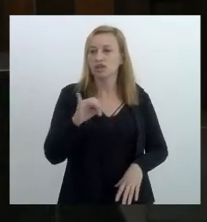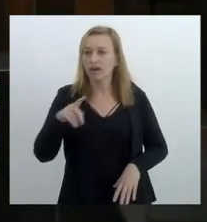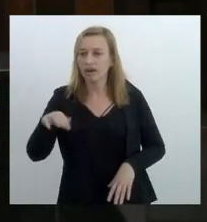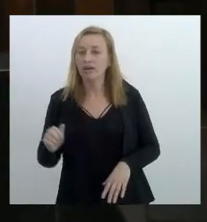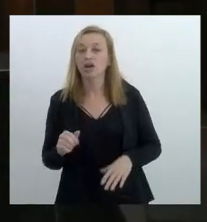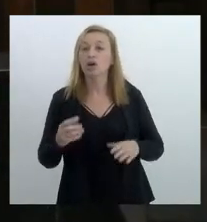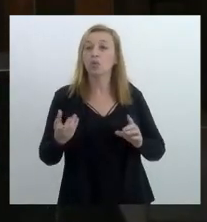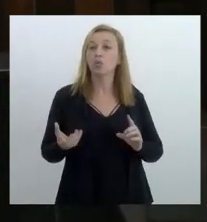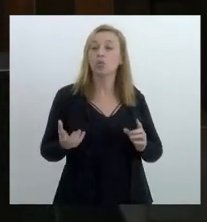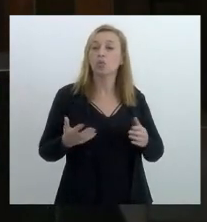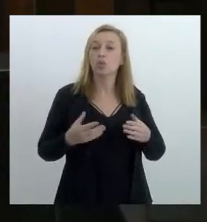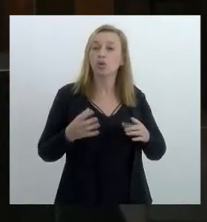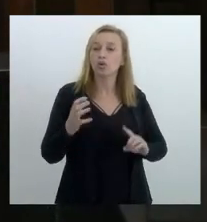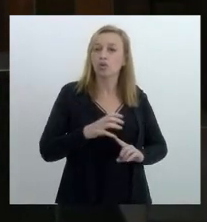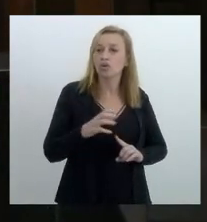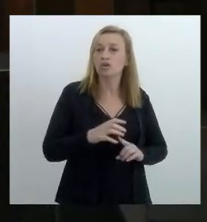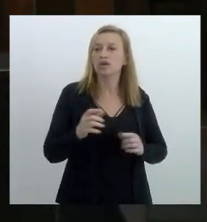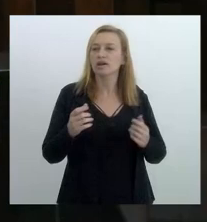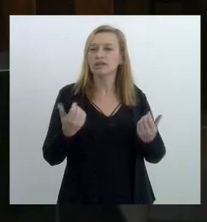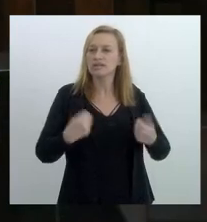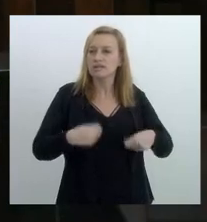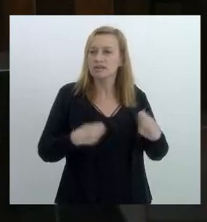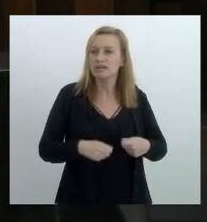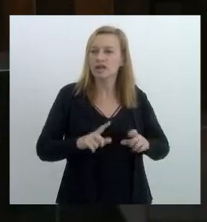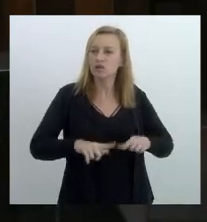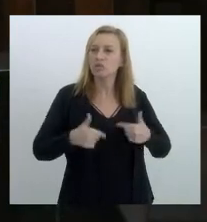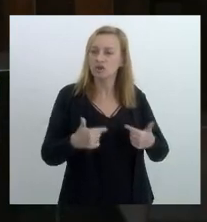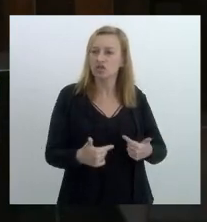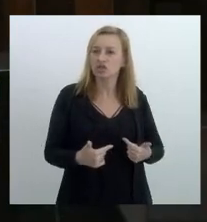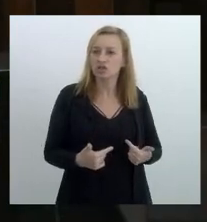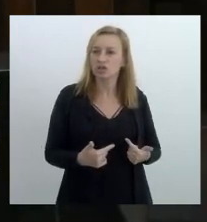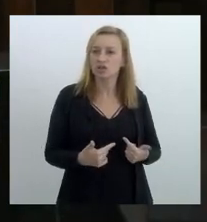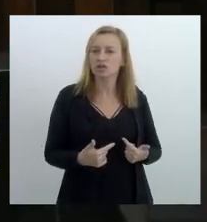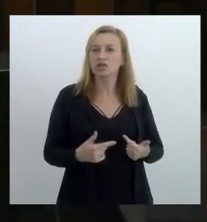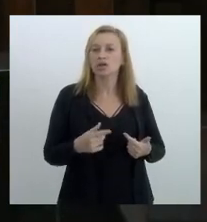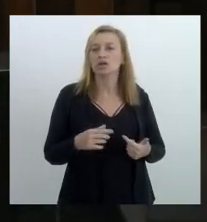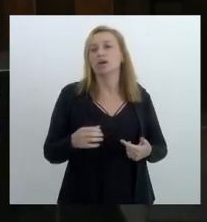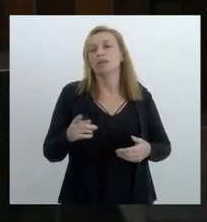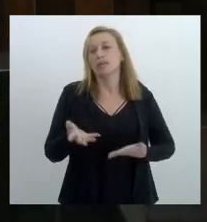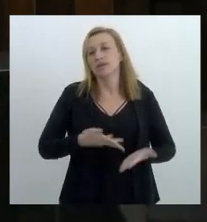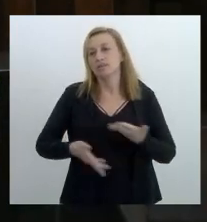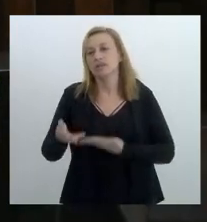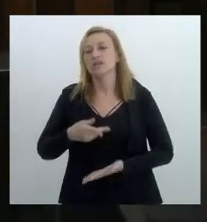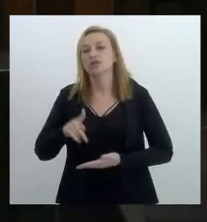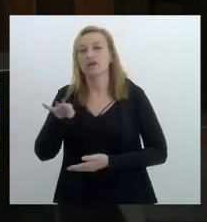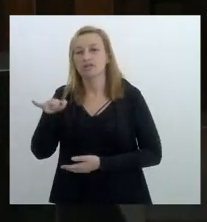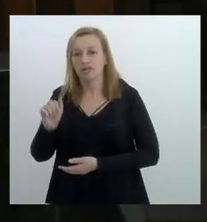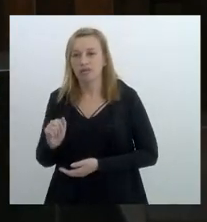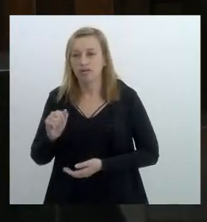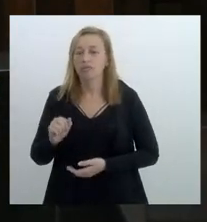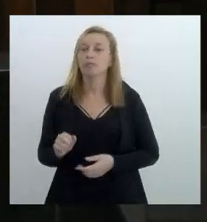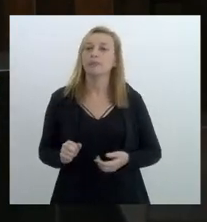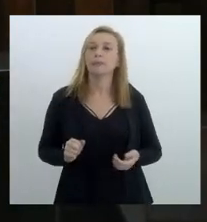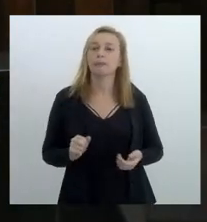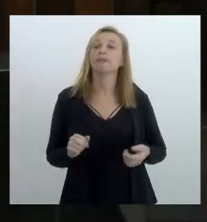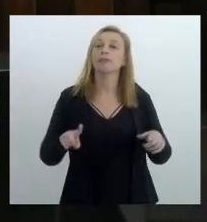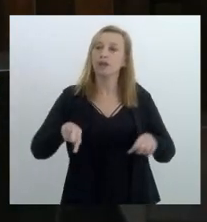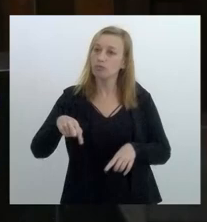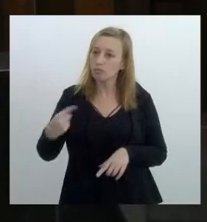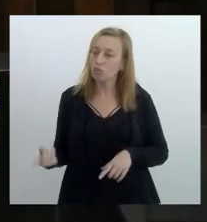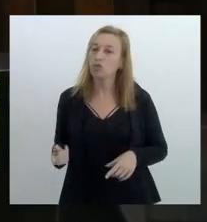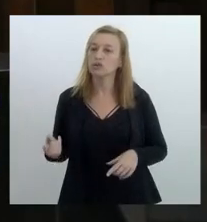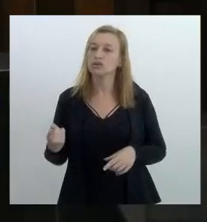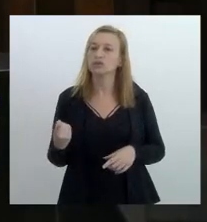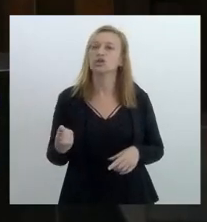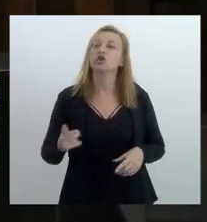induziu a suposta necessidade das ações de antecipação de royalties, de receitas. E depois, com